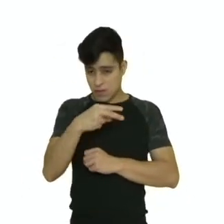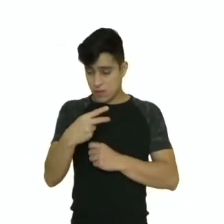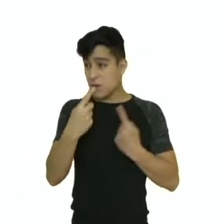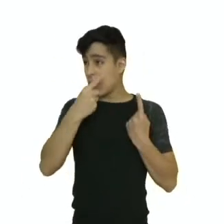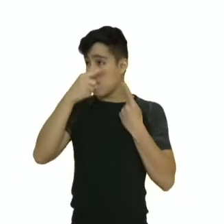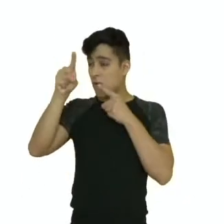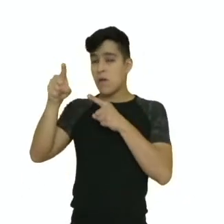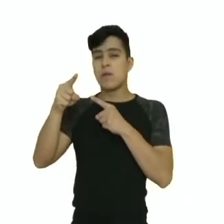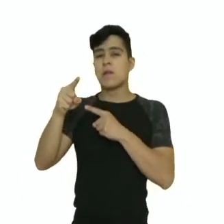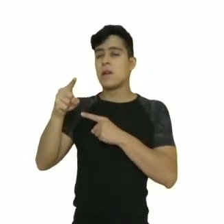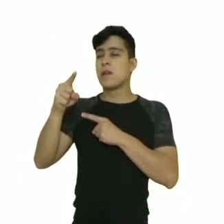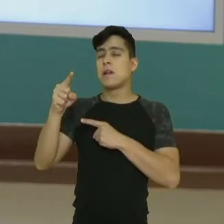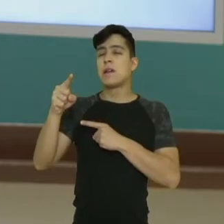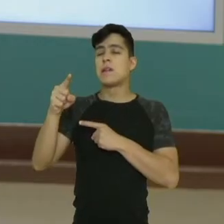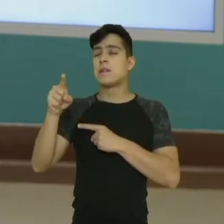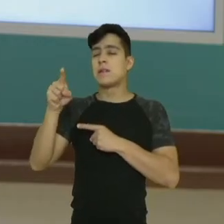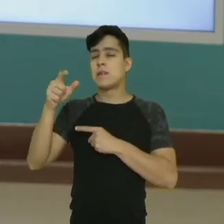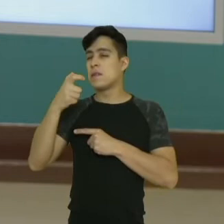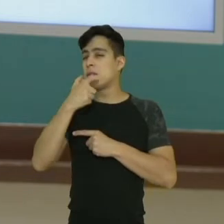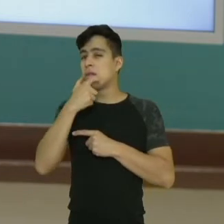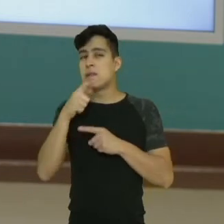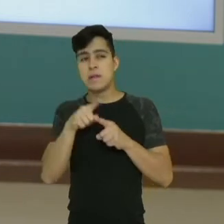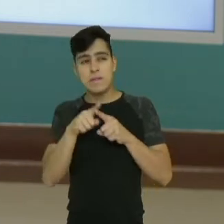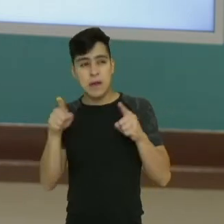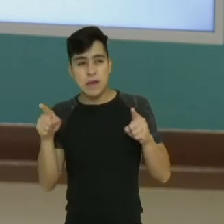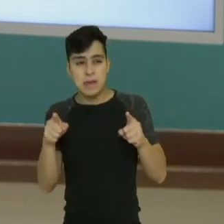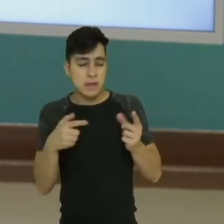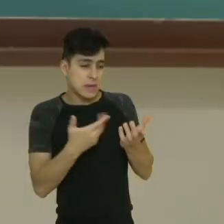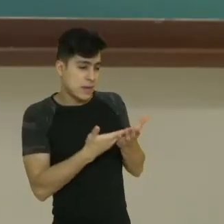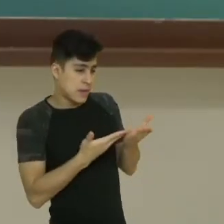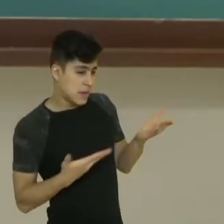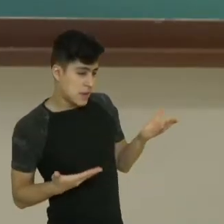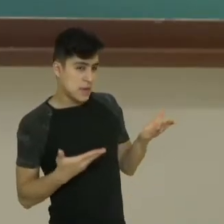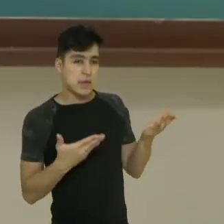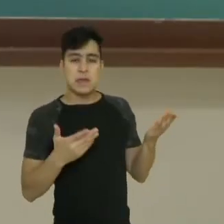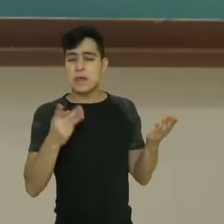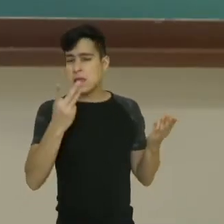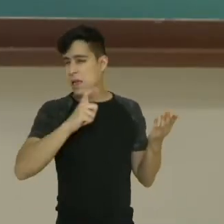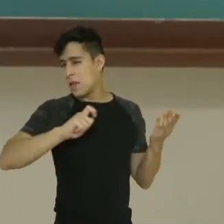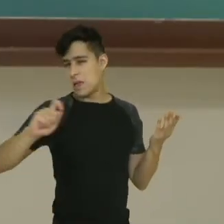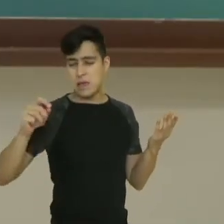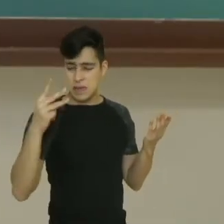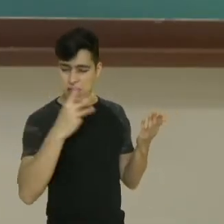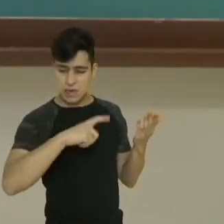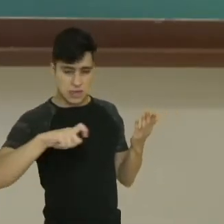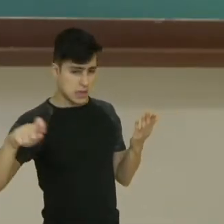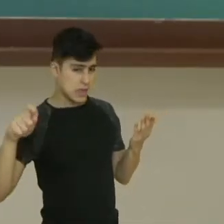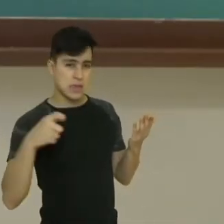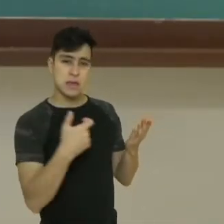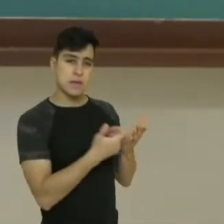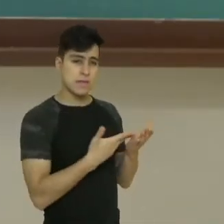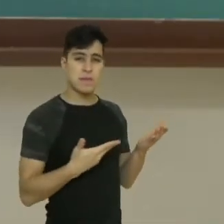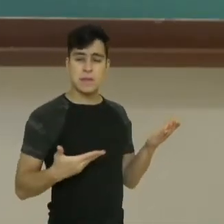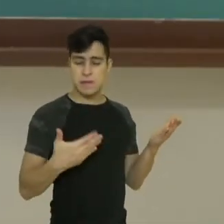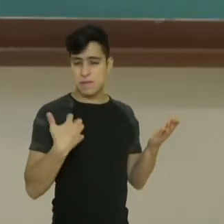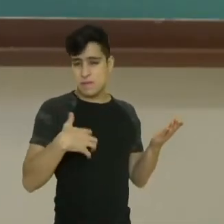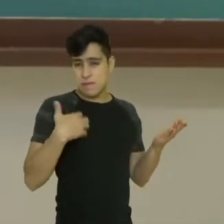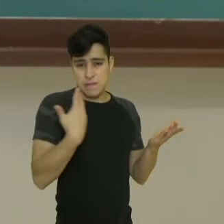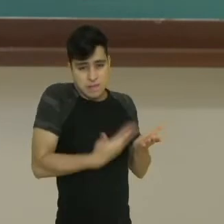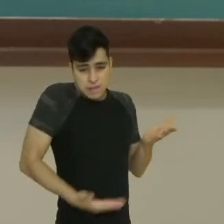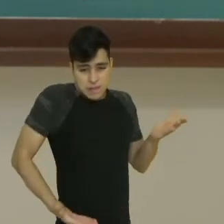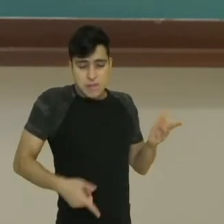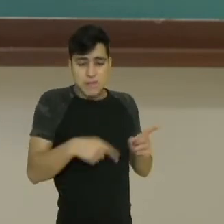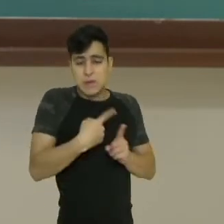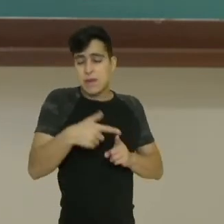Reino Unido, mas a Argentina foi derrotada em menos de 3 meses e pouquinho ali, né? A Argentina já foi derrotada, porque